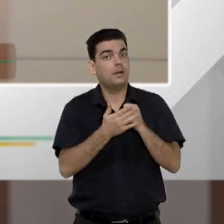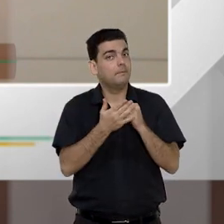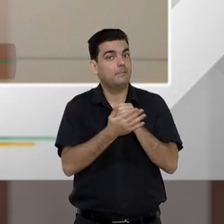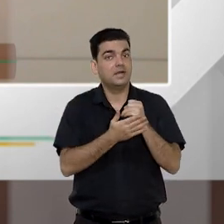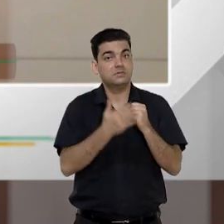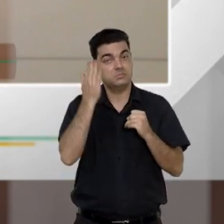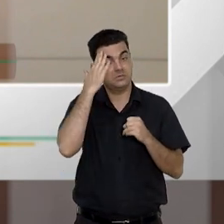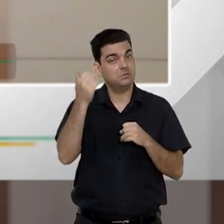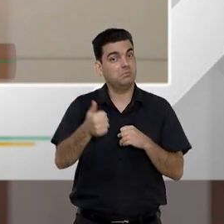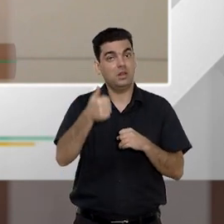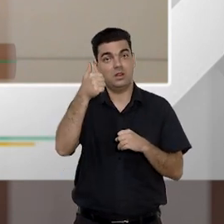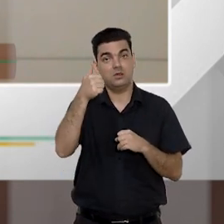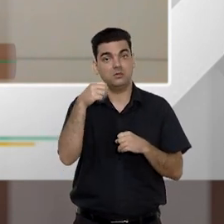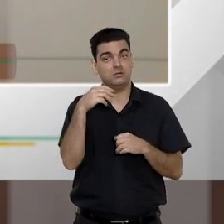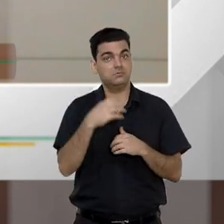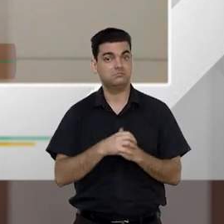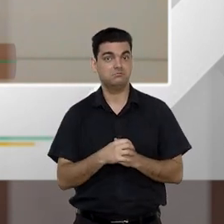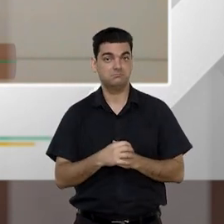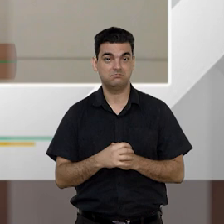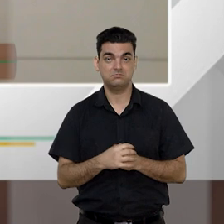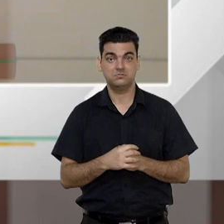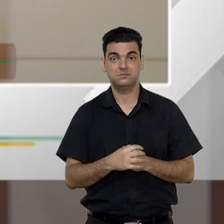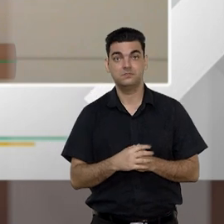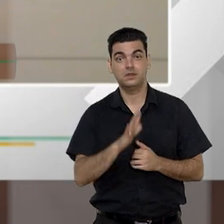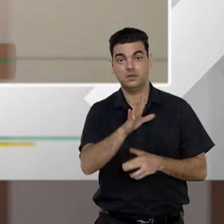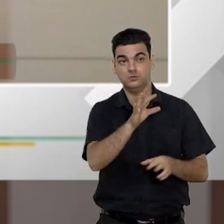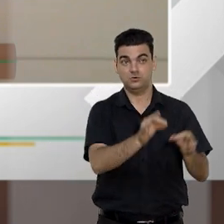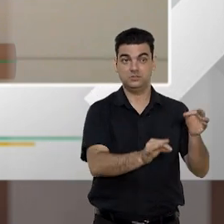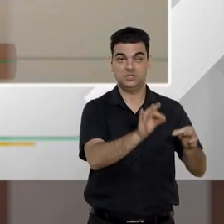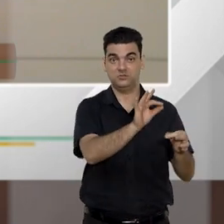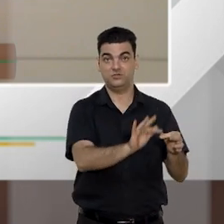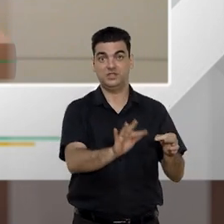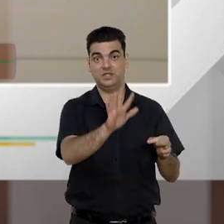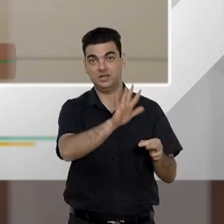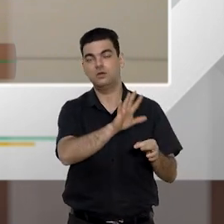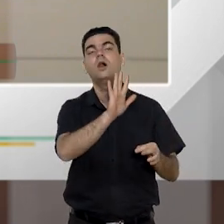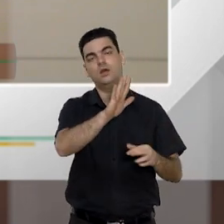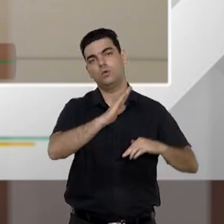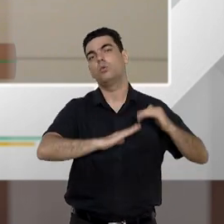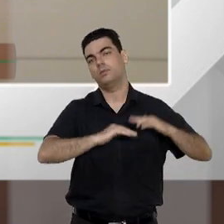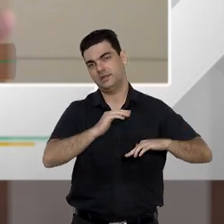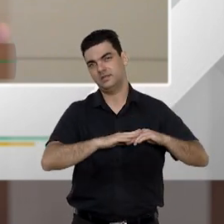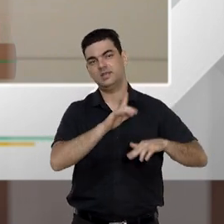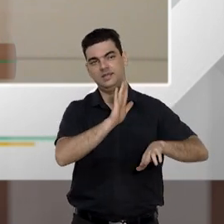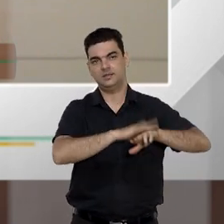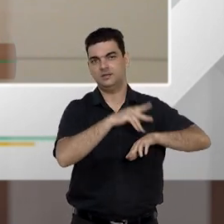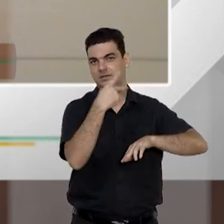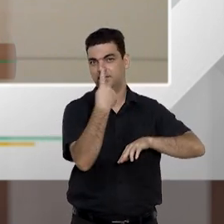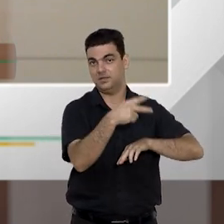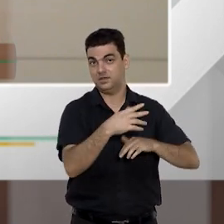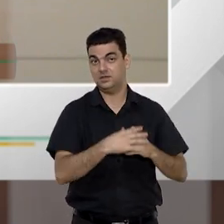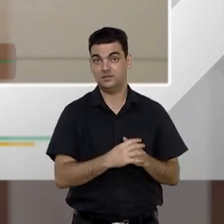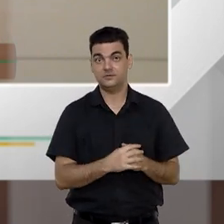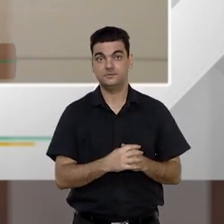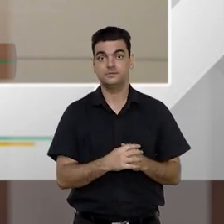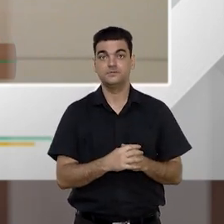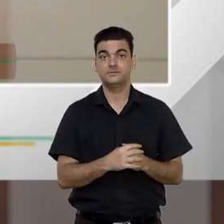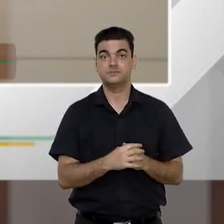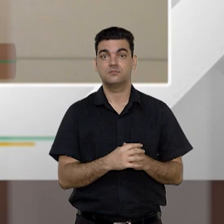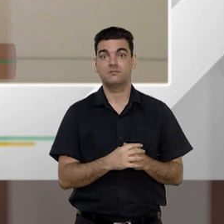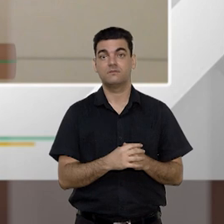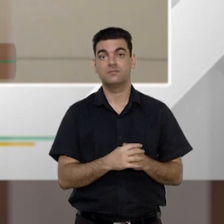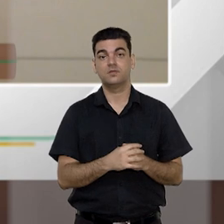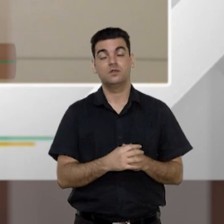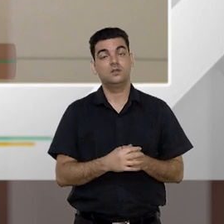que teria o precedente, o entendimento que melhor lhe aproveitaria. E no juizado federal, embora a competência seja absoluta,